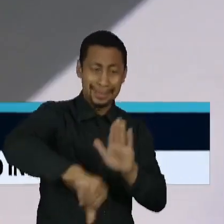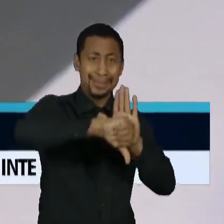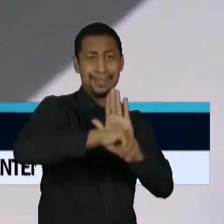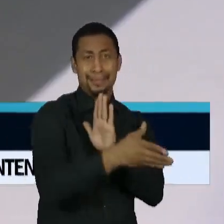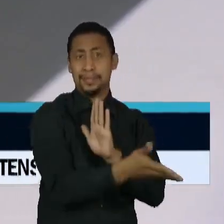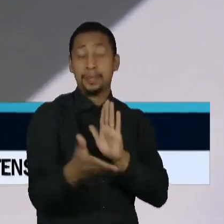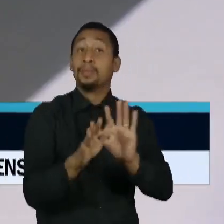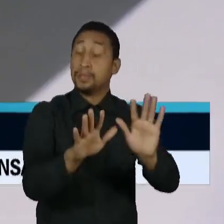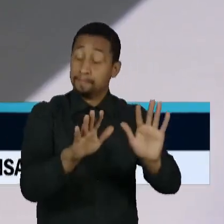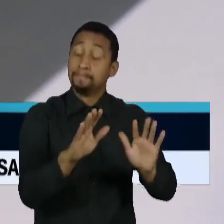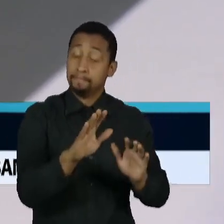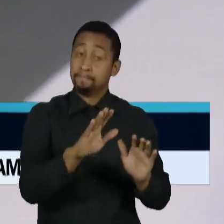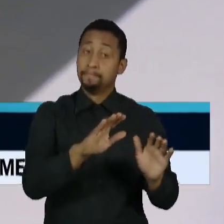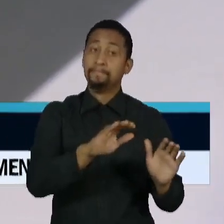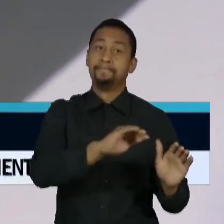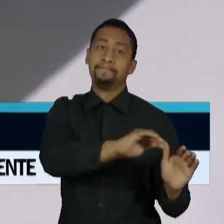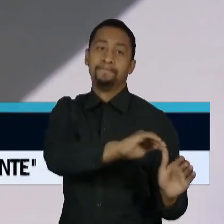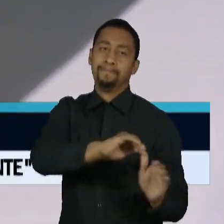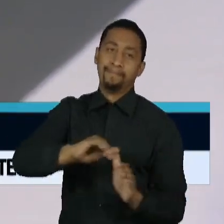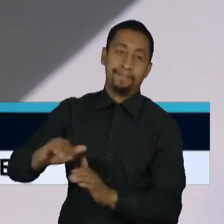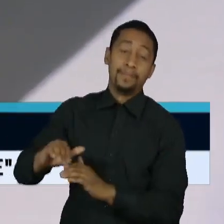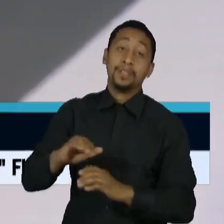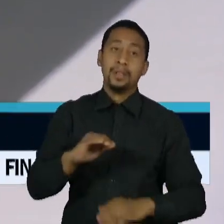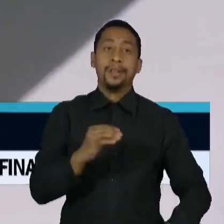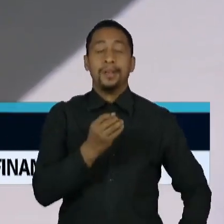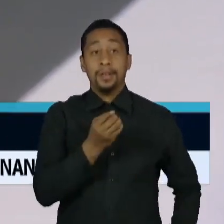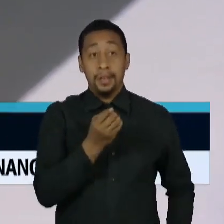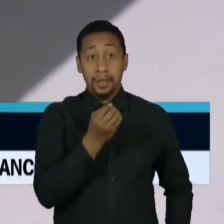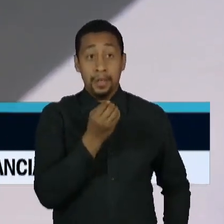tem uma dimensão importante que